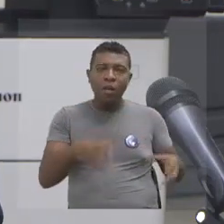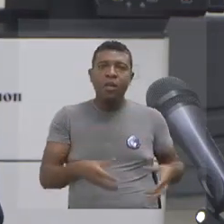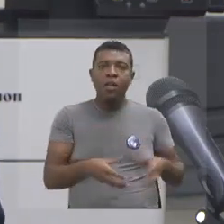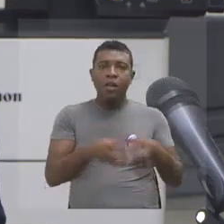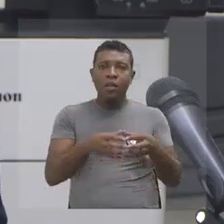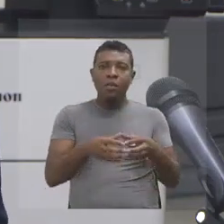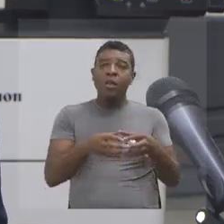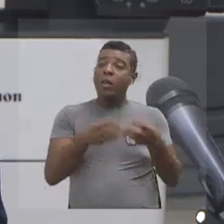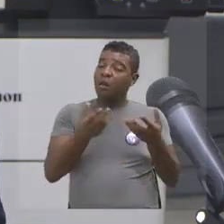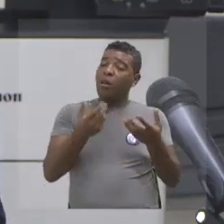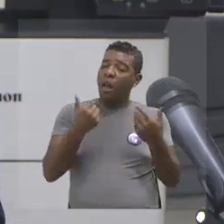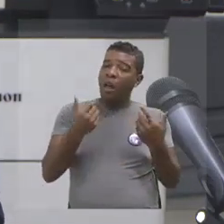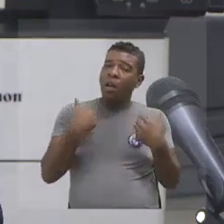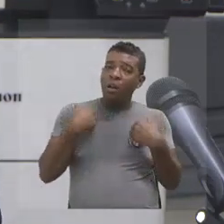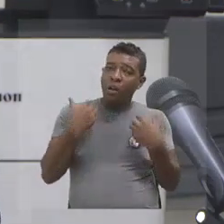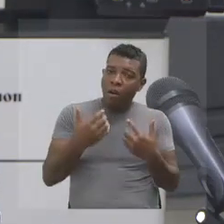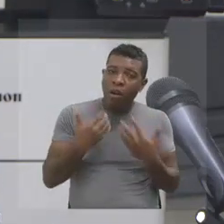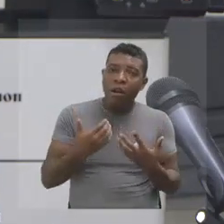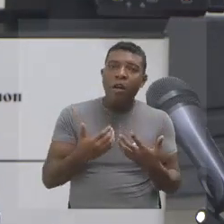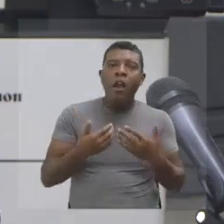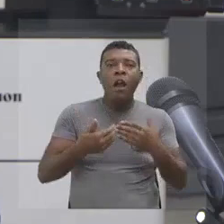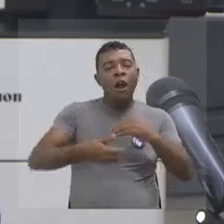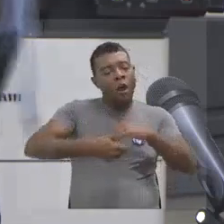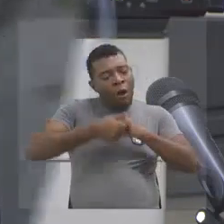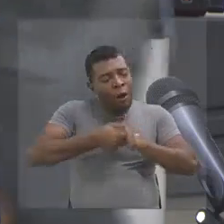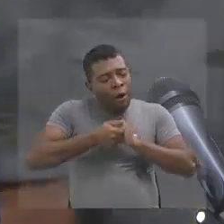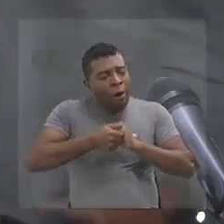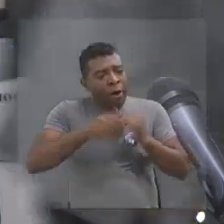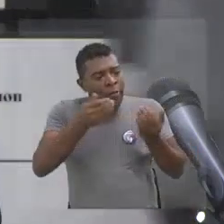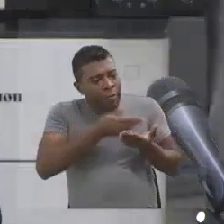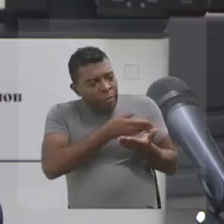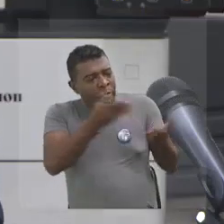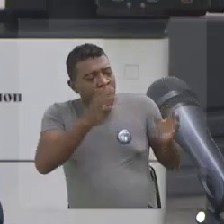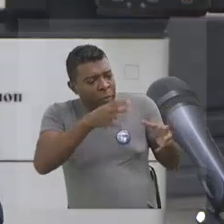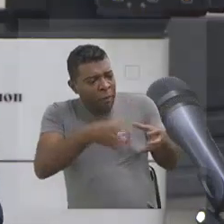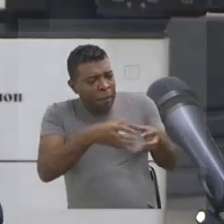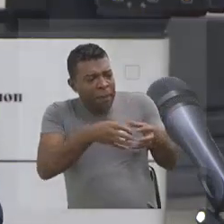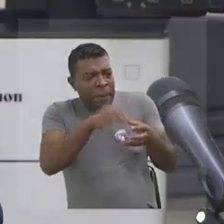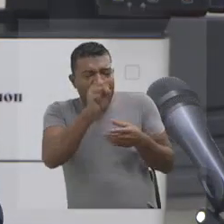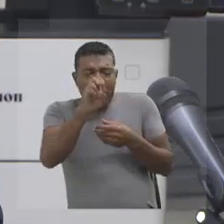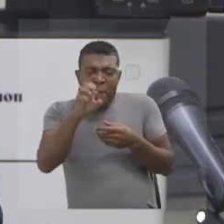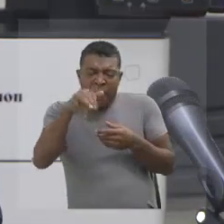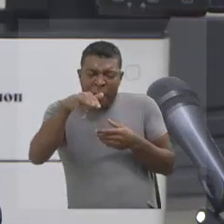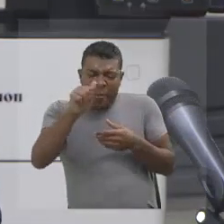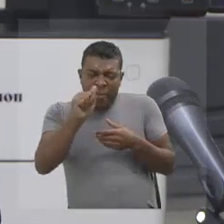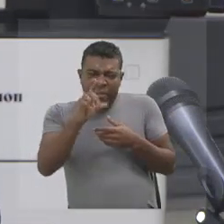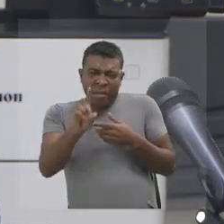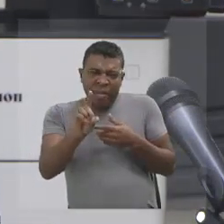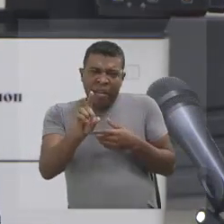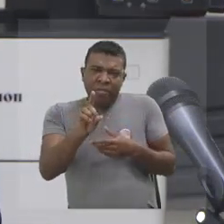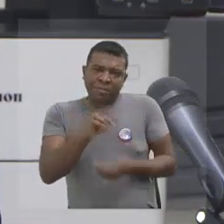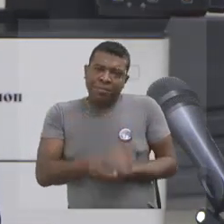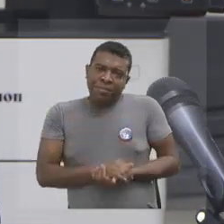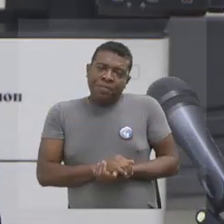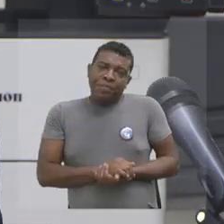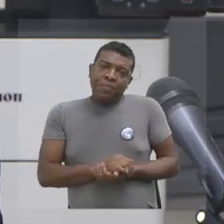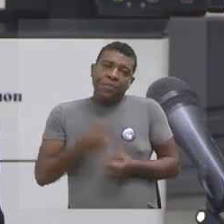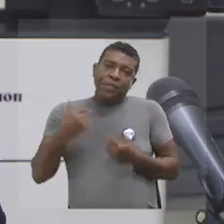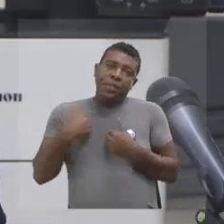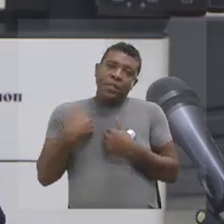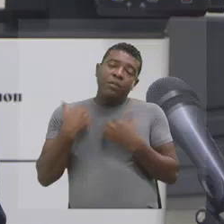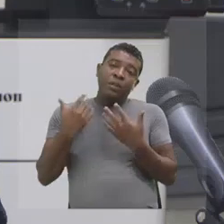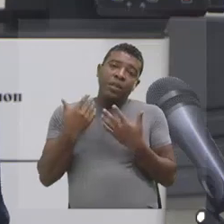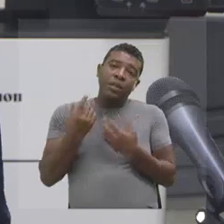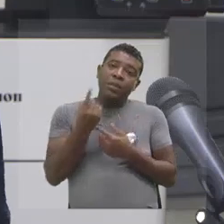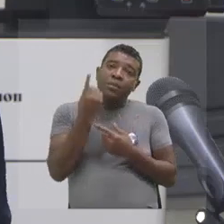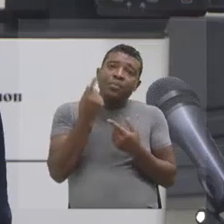saudar a equipe aqui da cemad saudar aí os visitantes eu queria secretária ao muito